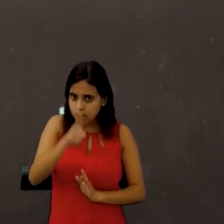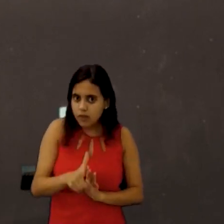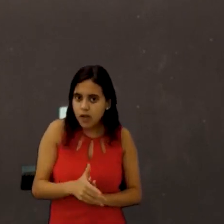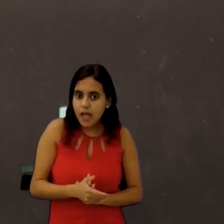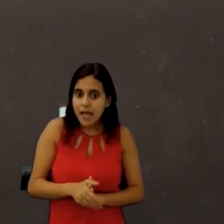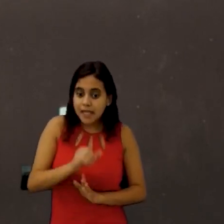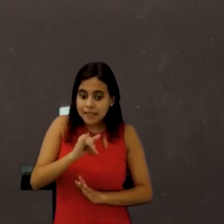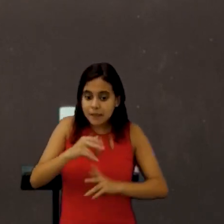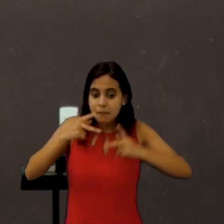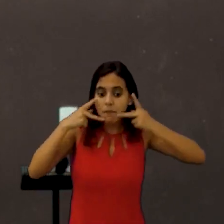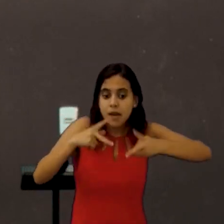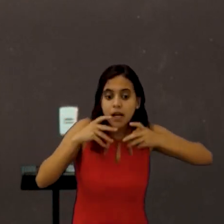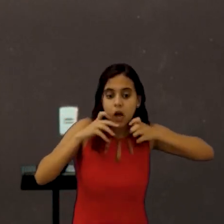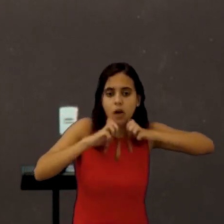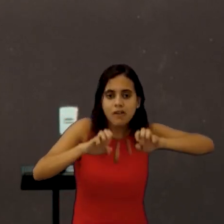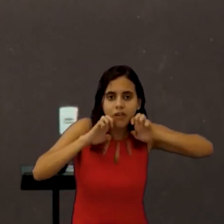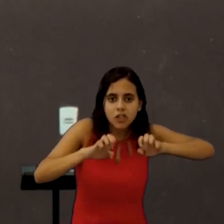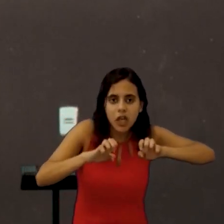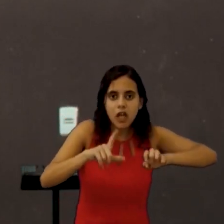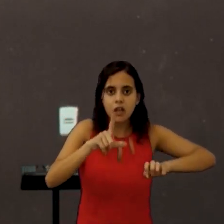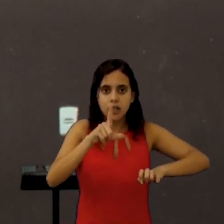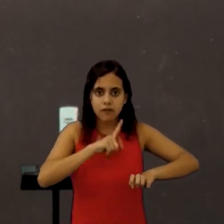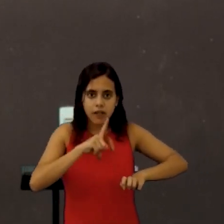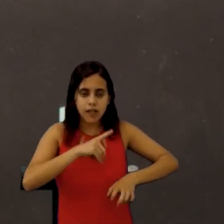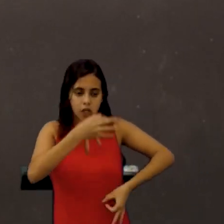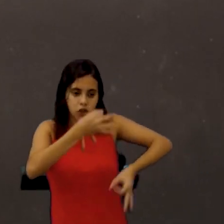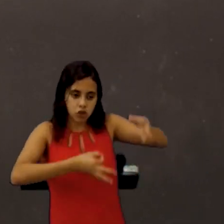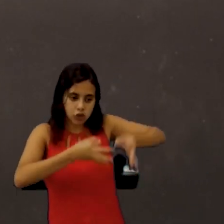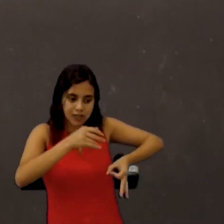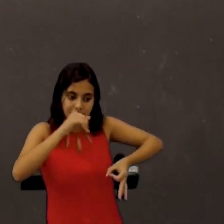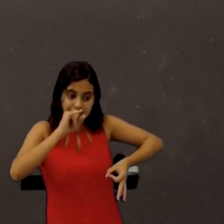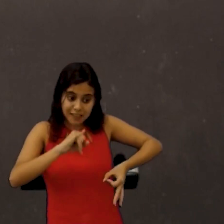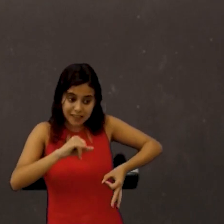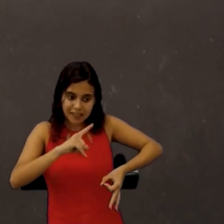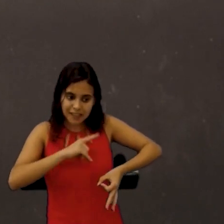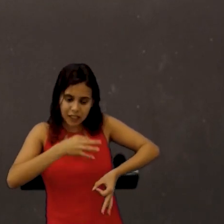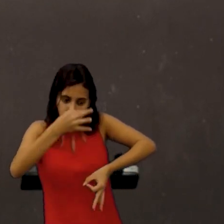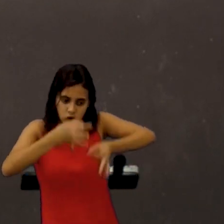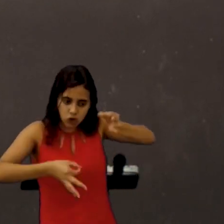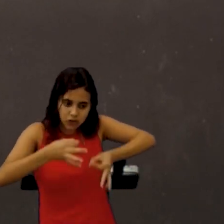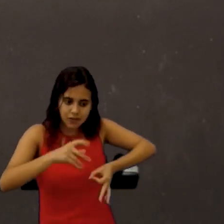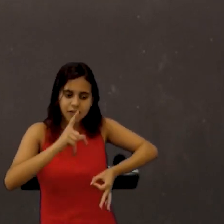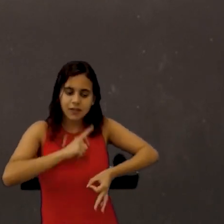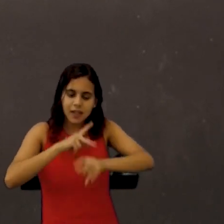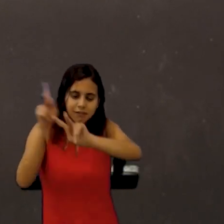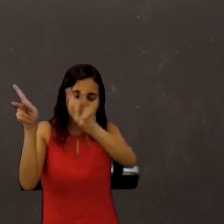o evangelho é pregado, a justiça é executada. Quando a justiça é executada, a paz é